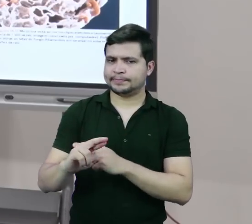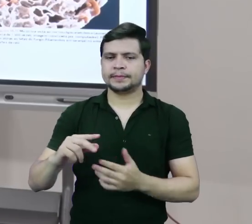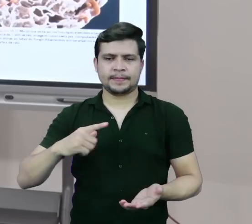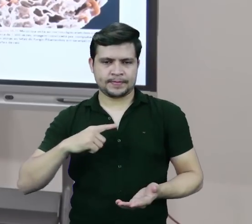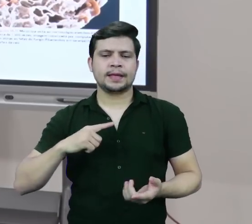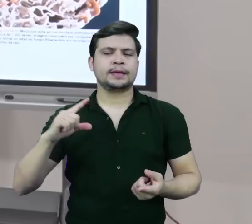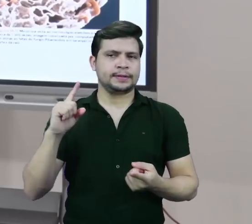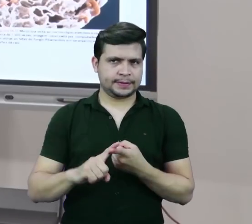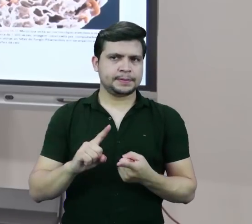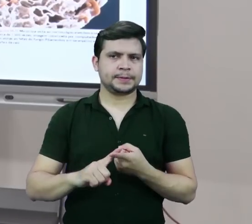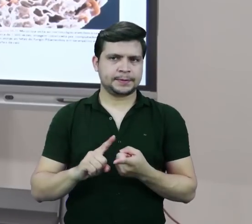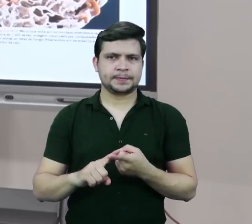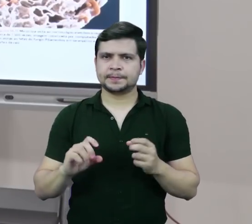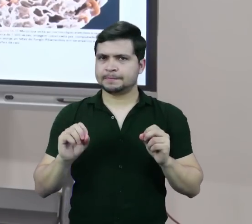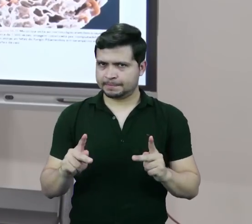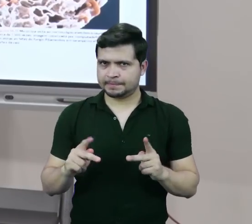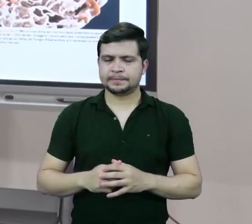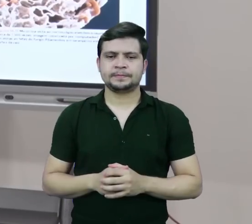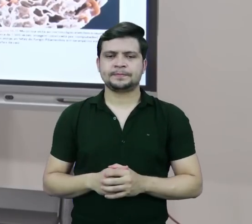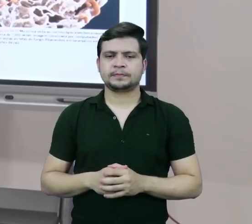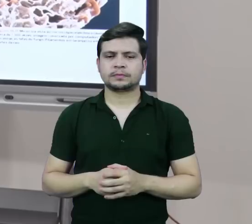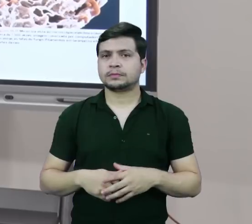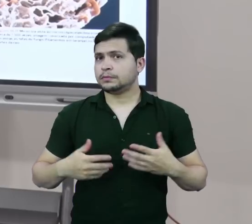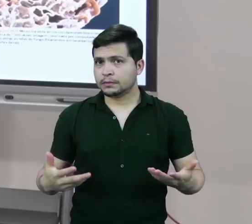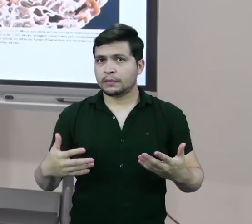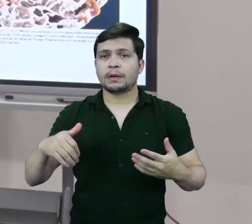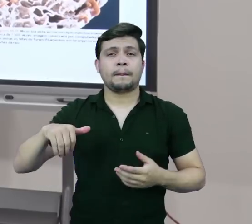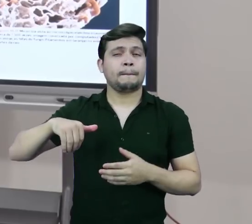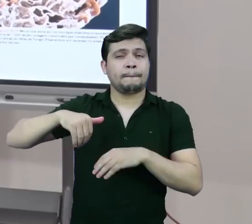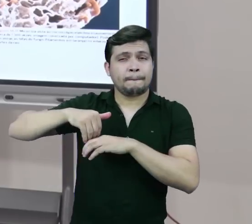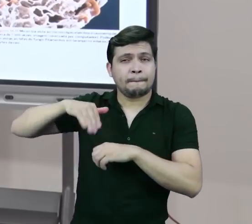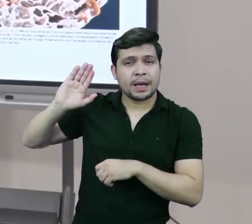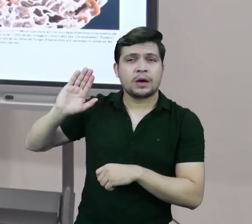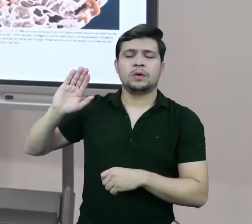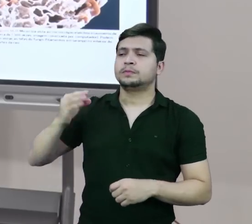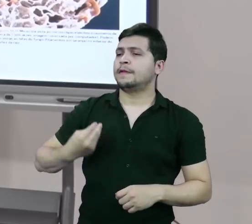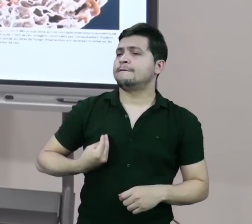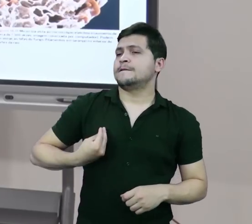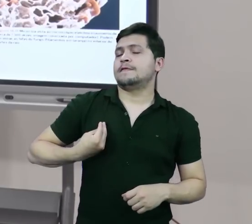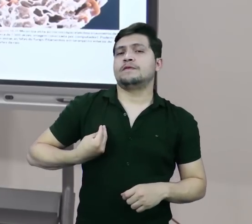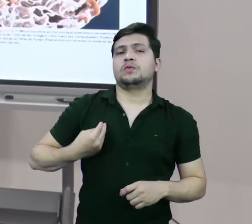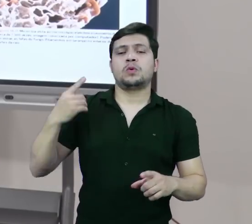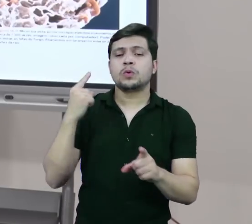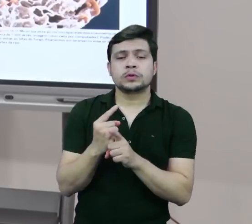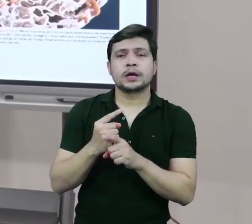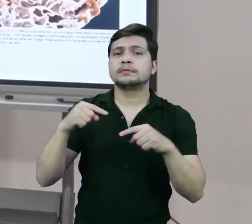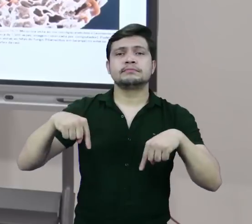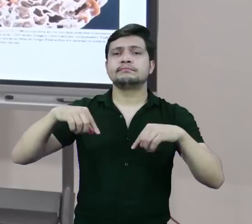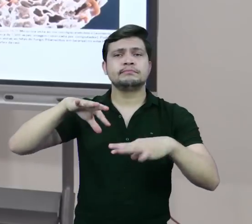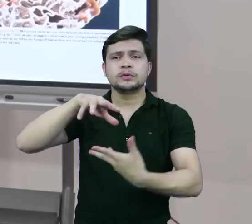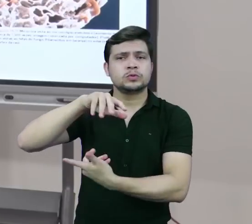contato entre as plantas. Então, o maior ser vivo encontrado no planeta é